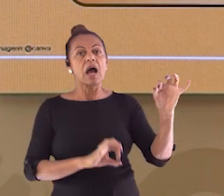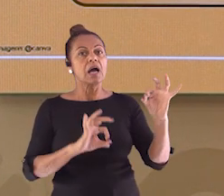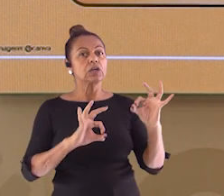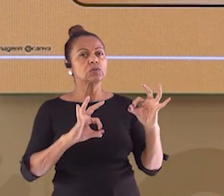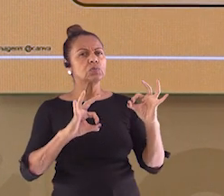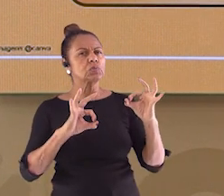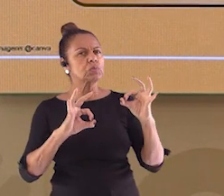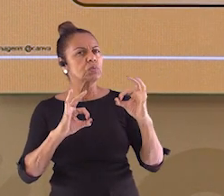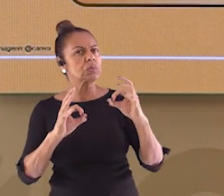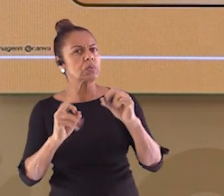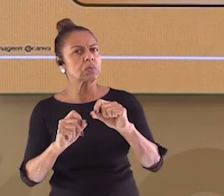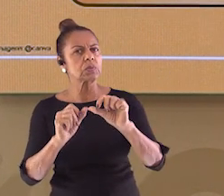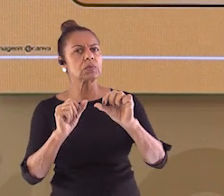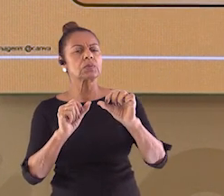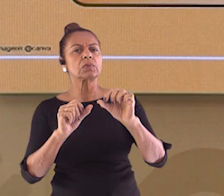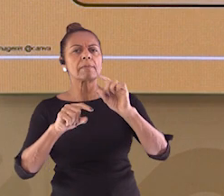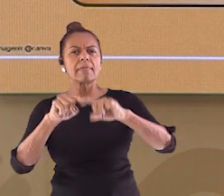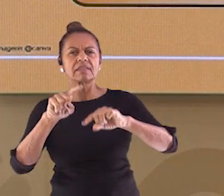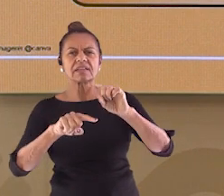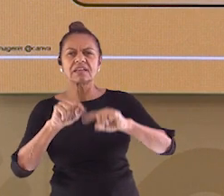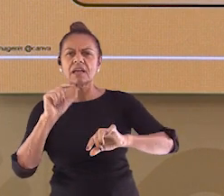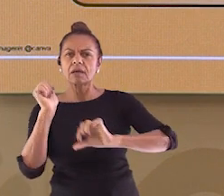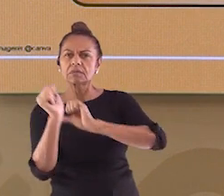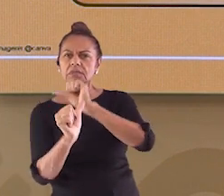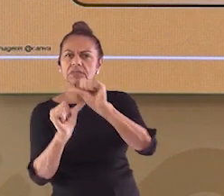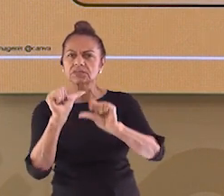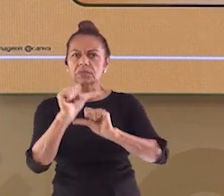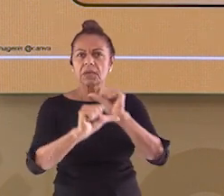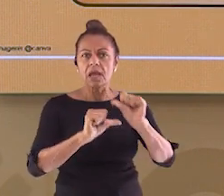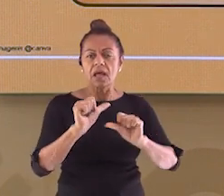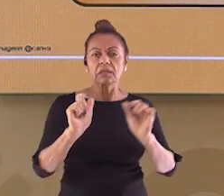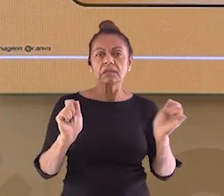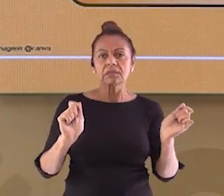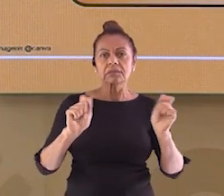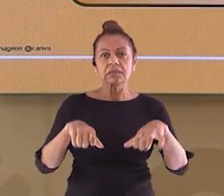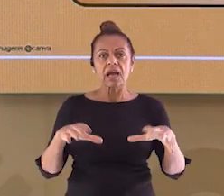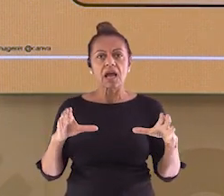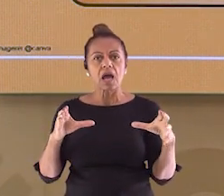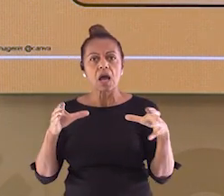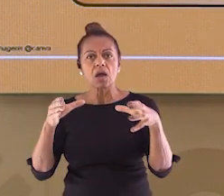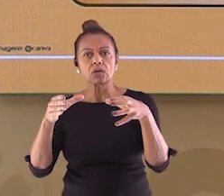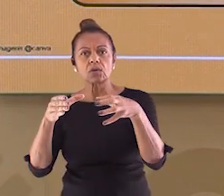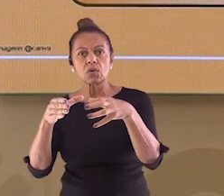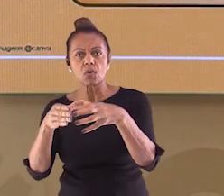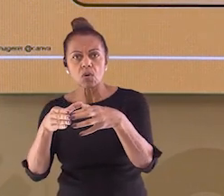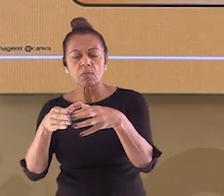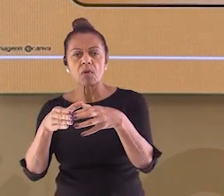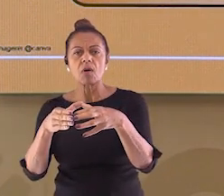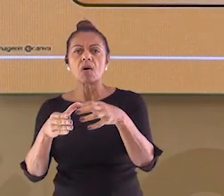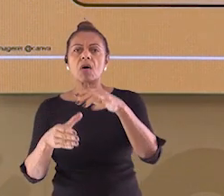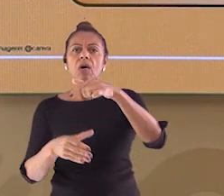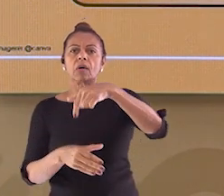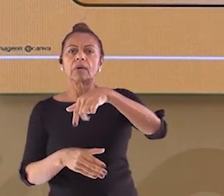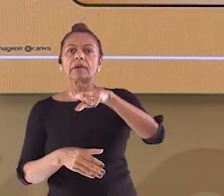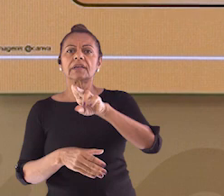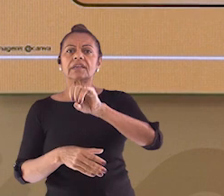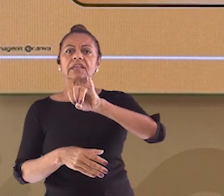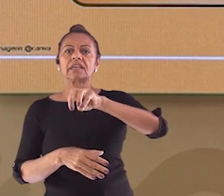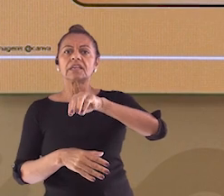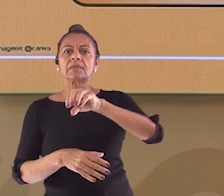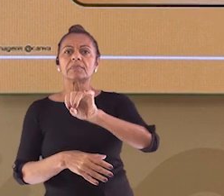que ocorre com a matéria e podem ser classificados em fenômenos químicos e